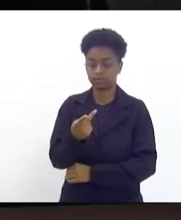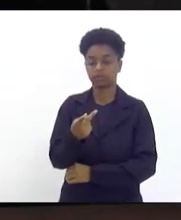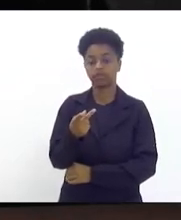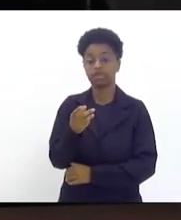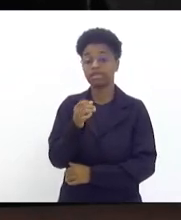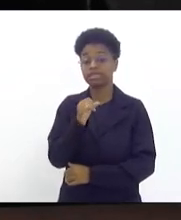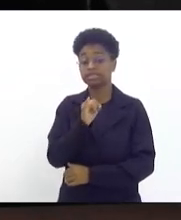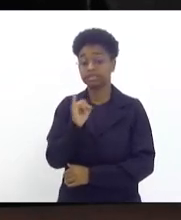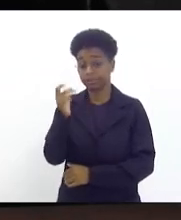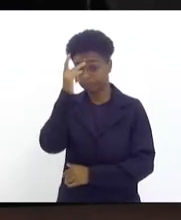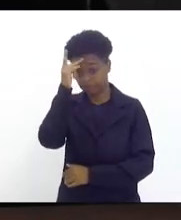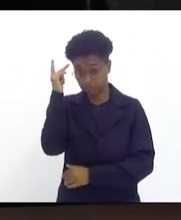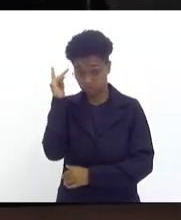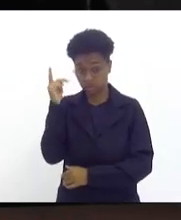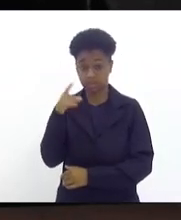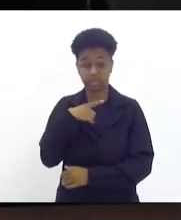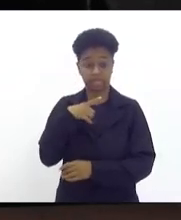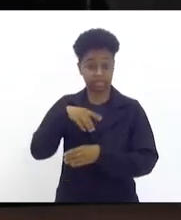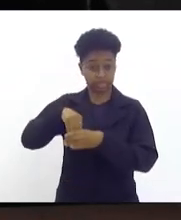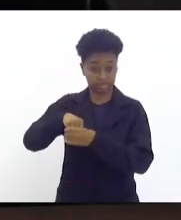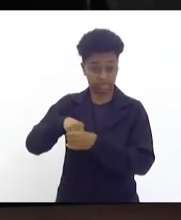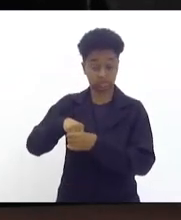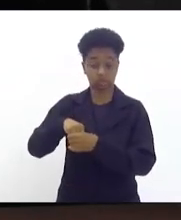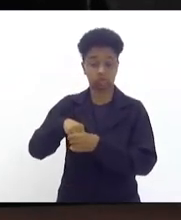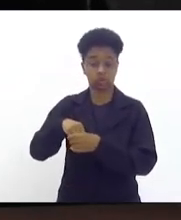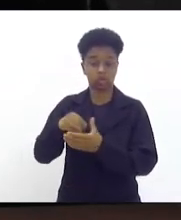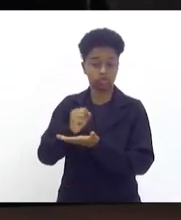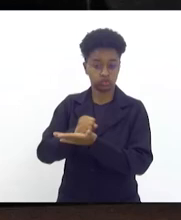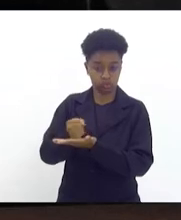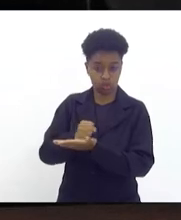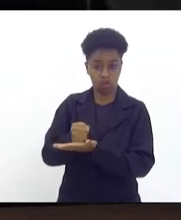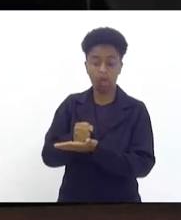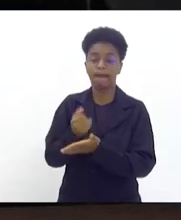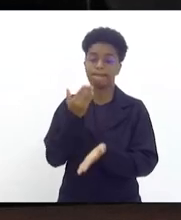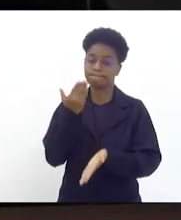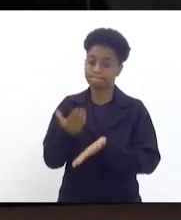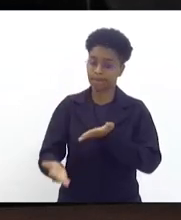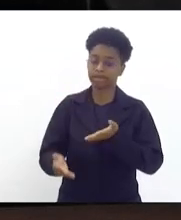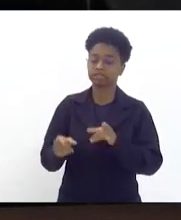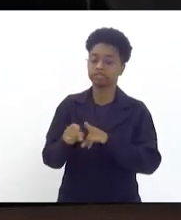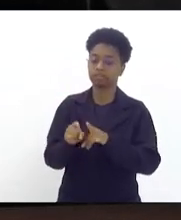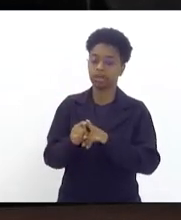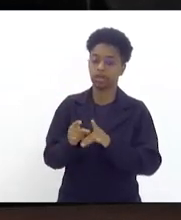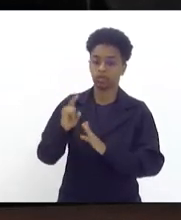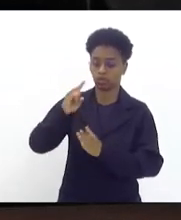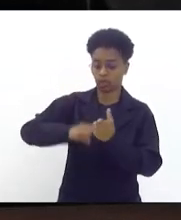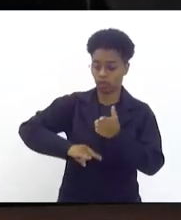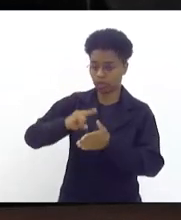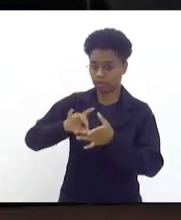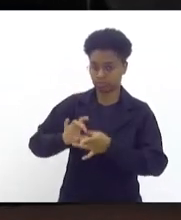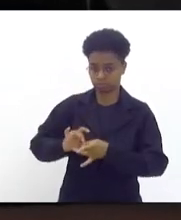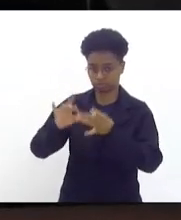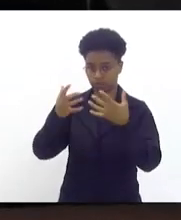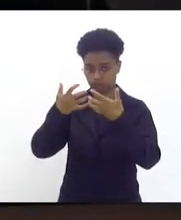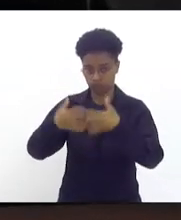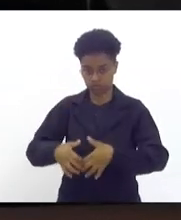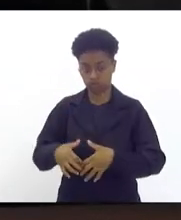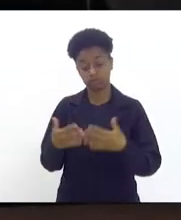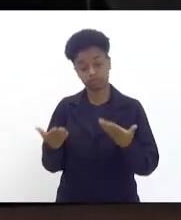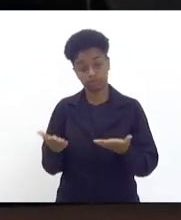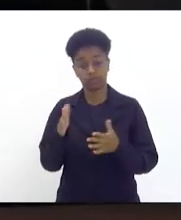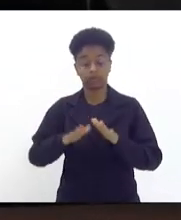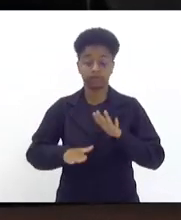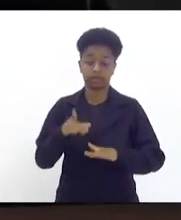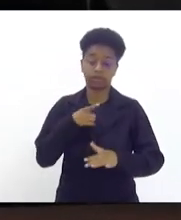a licença de continuar funcionando então a gente precisa também deputado mas talvez esse seja o nosso papel né de fazer